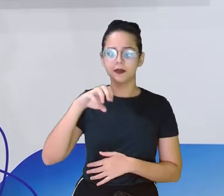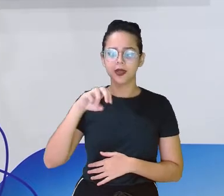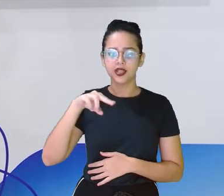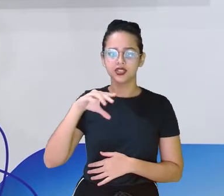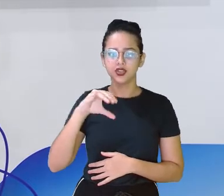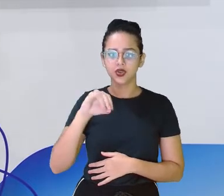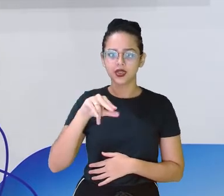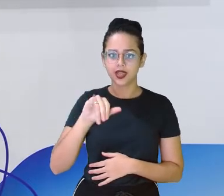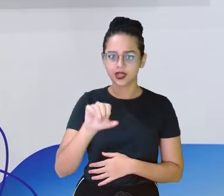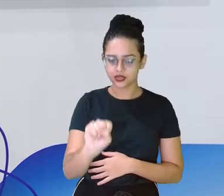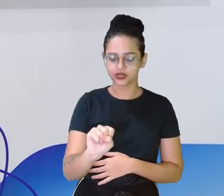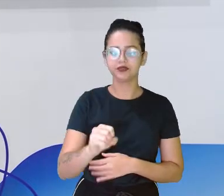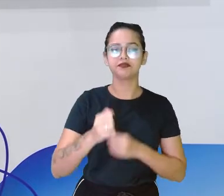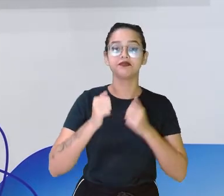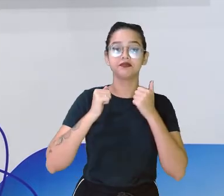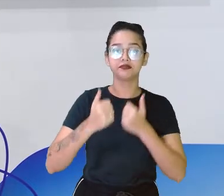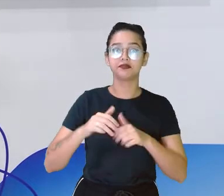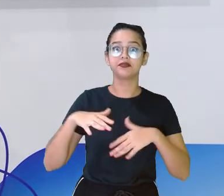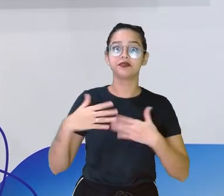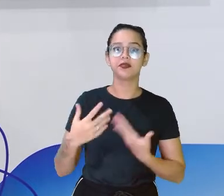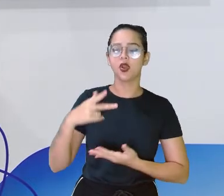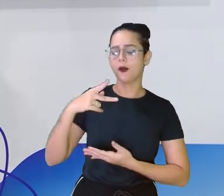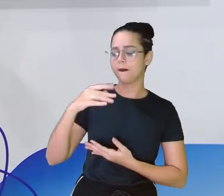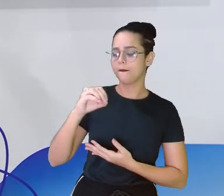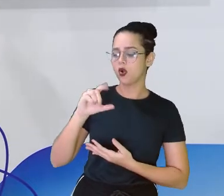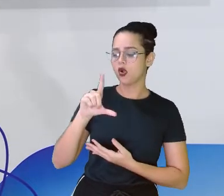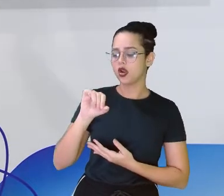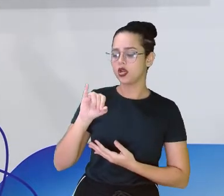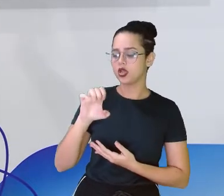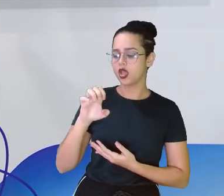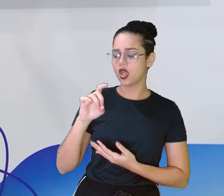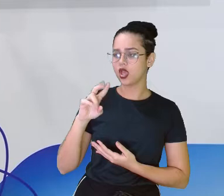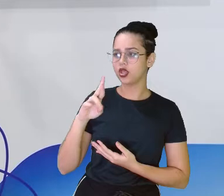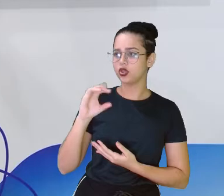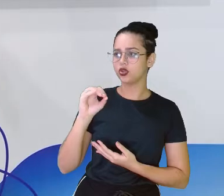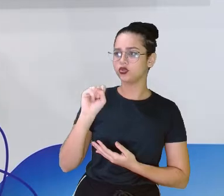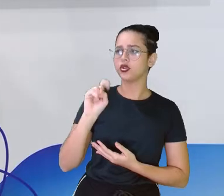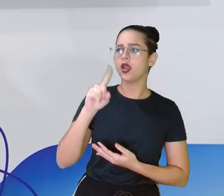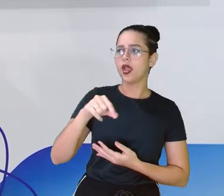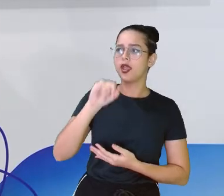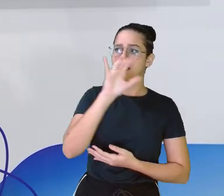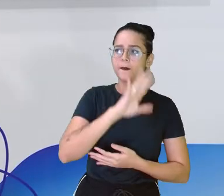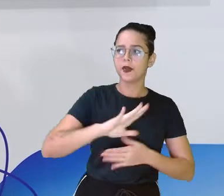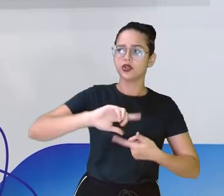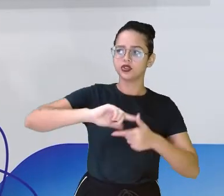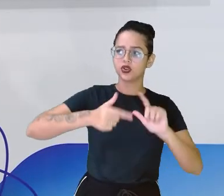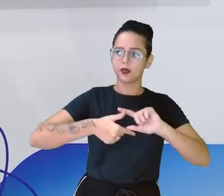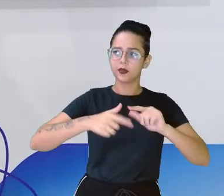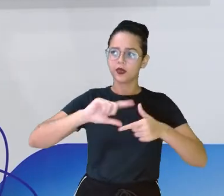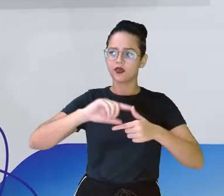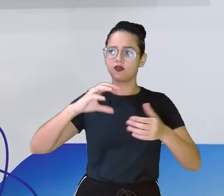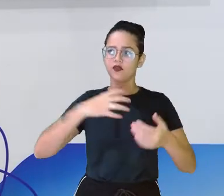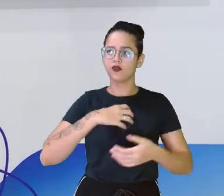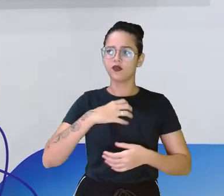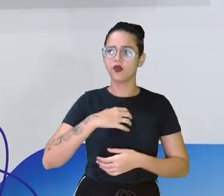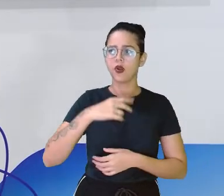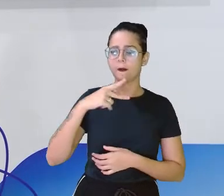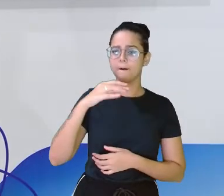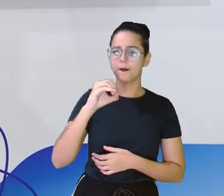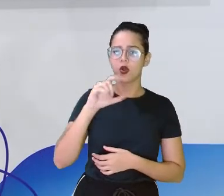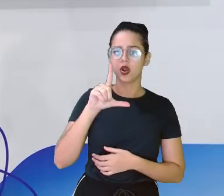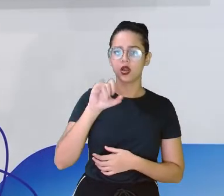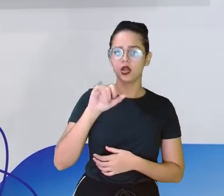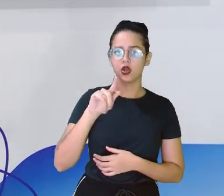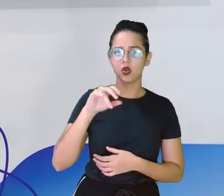profundidade, beleza? Os poliedros são figuras geométricas formadas por faces poligonais.